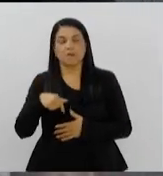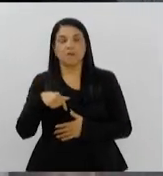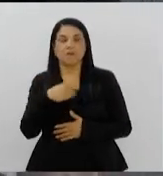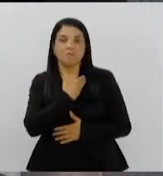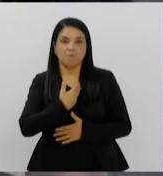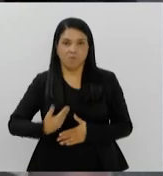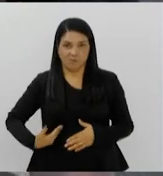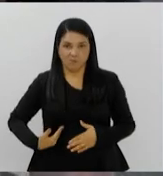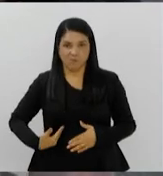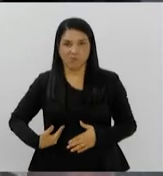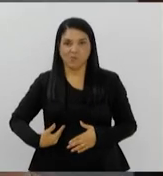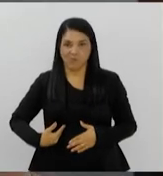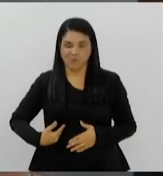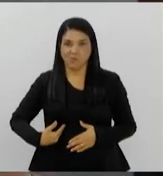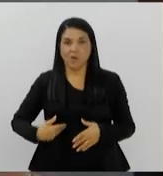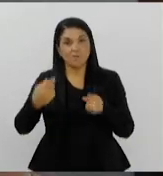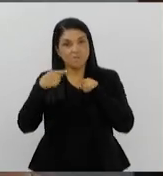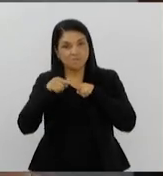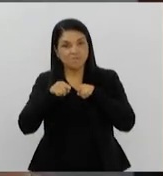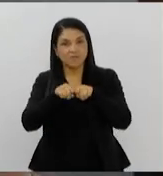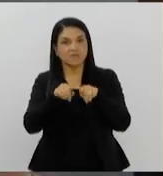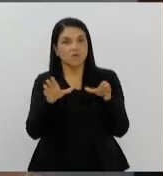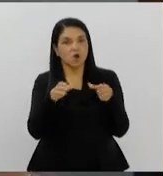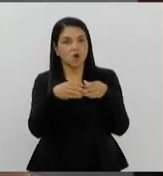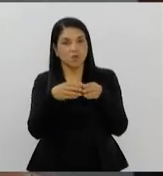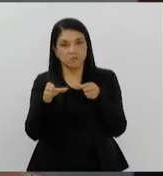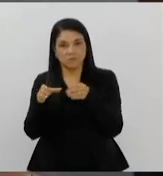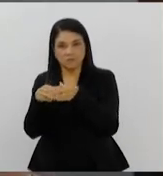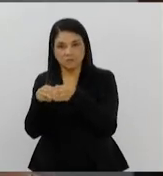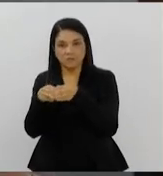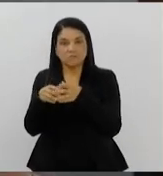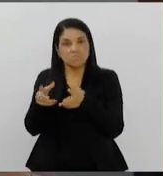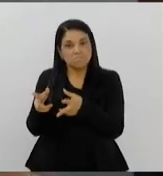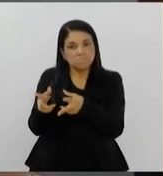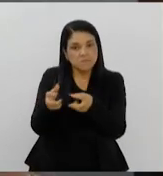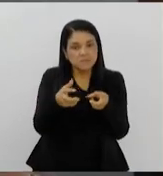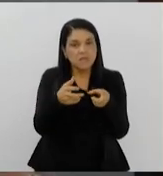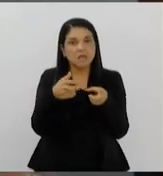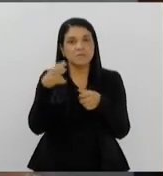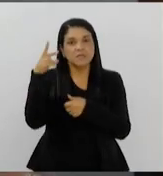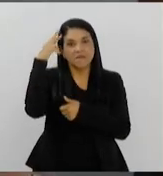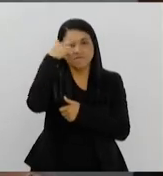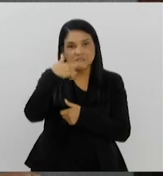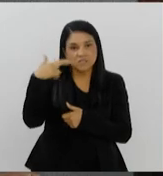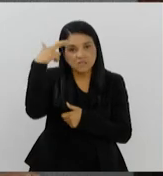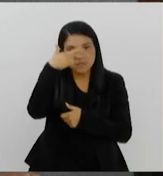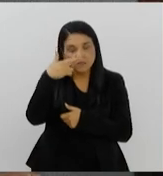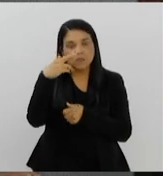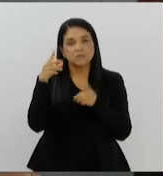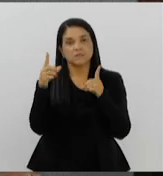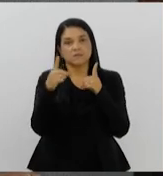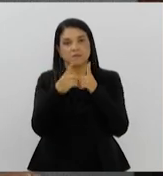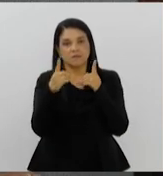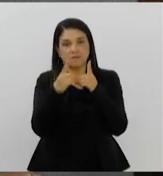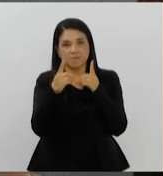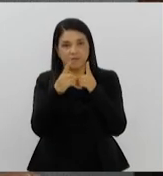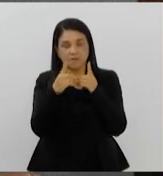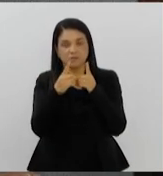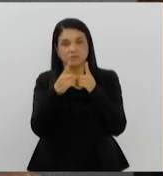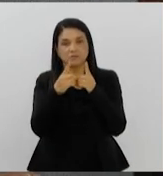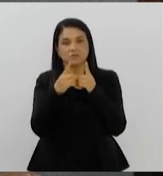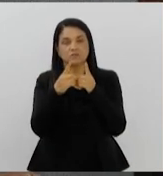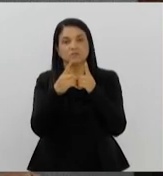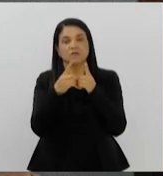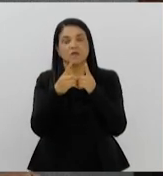Então, é o trabalho em parceria de comissões que identificam, a partir da fiscalização e dos atendimentos, a violação